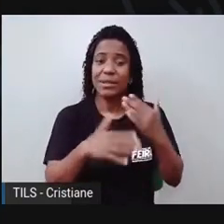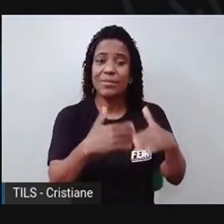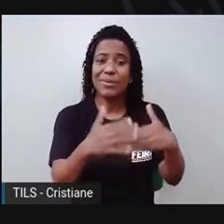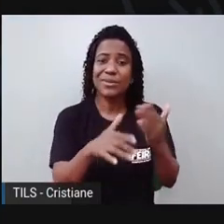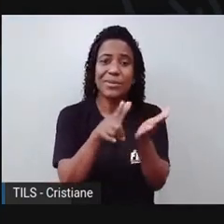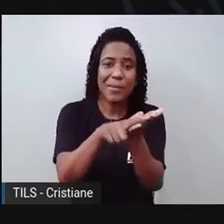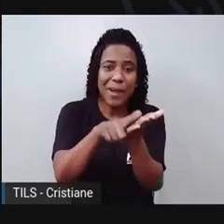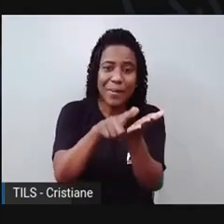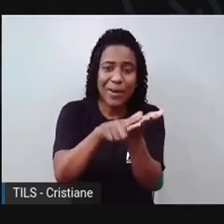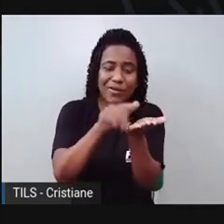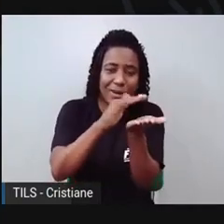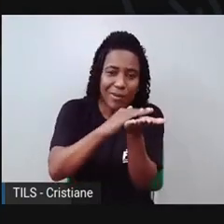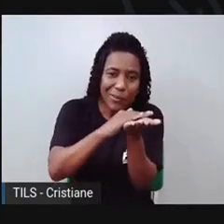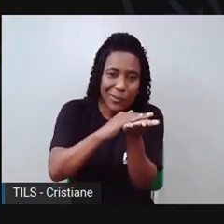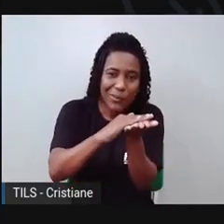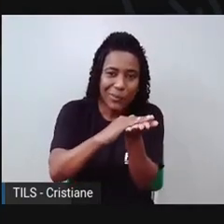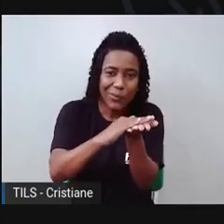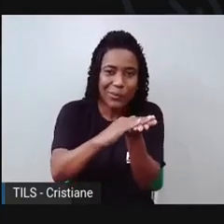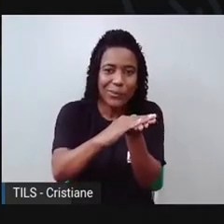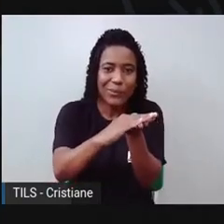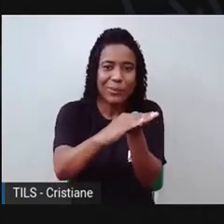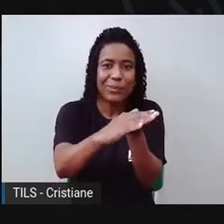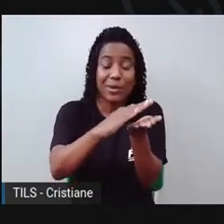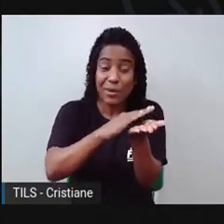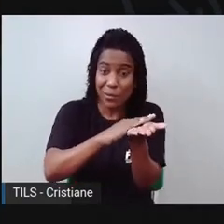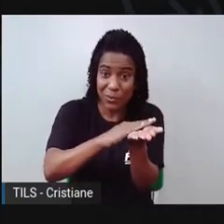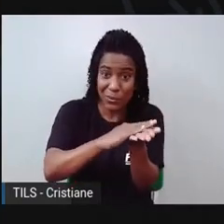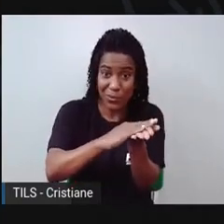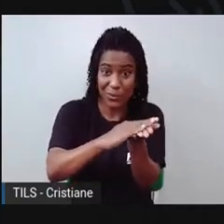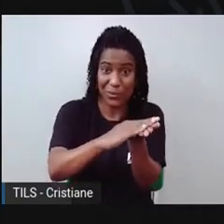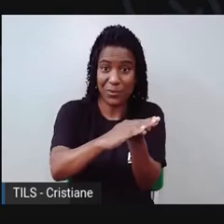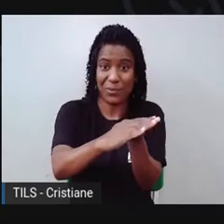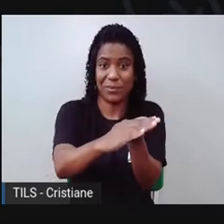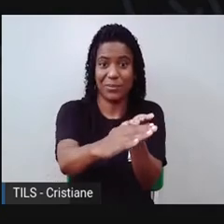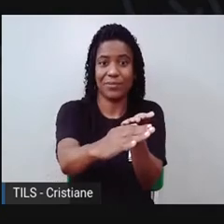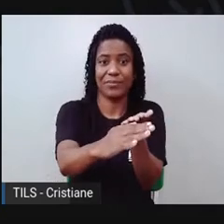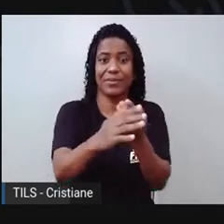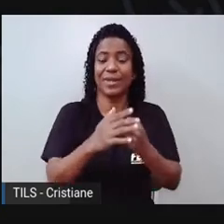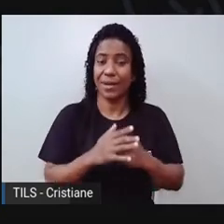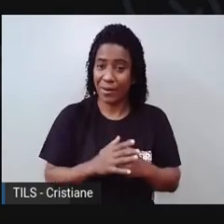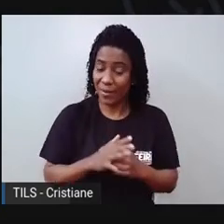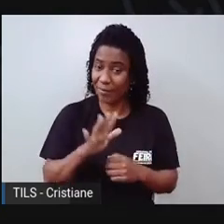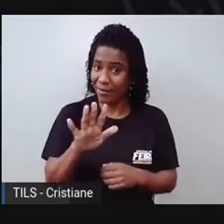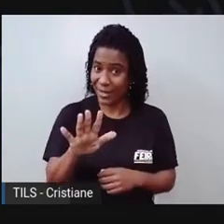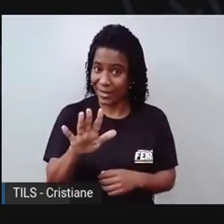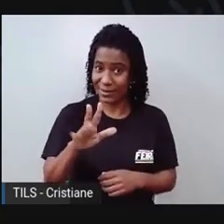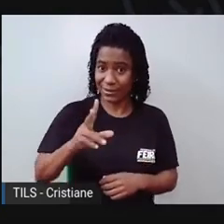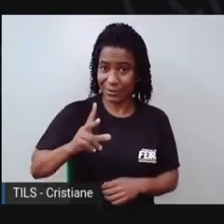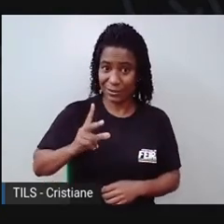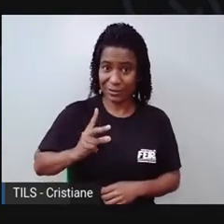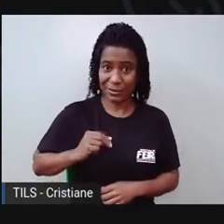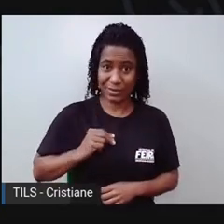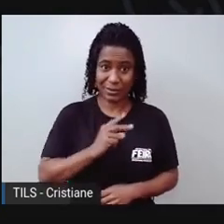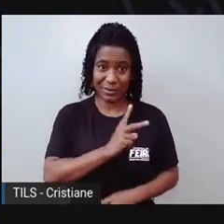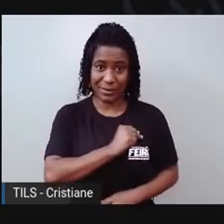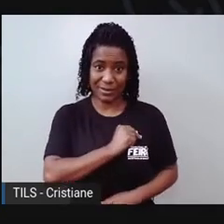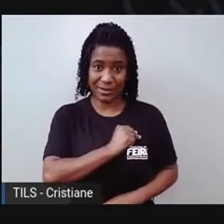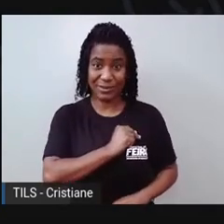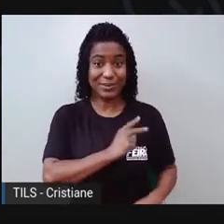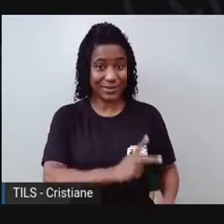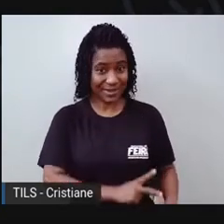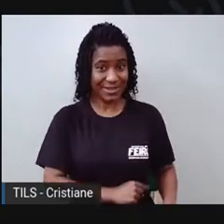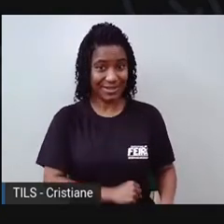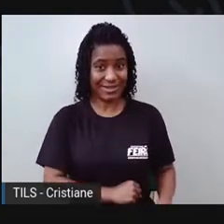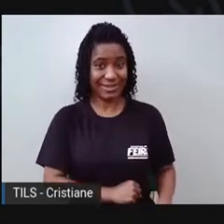se aperfeiçoando. Mas antes disso, os chineses pegavam os pedacinhos